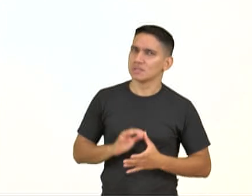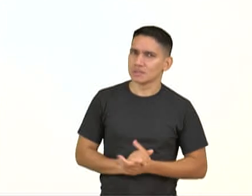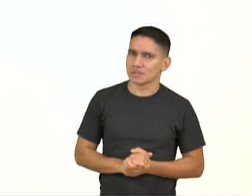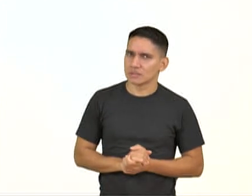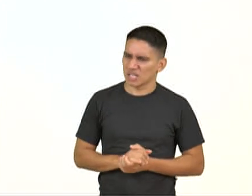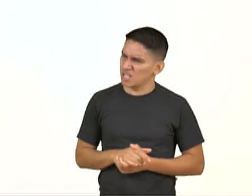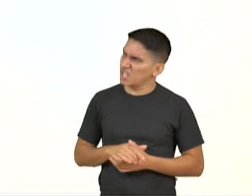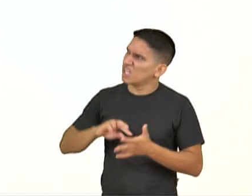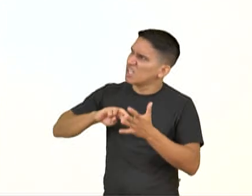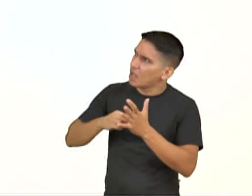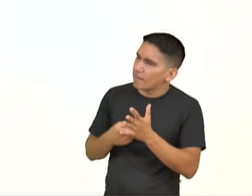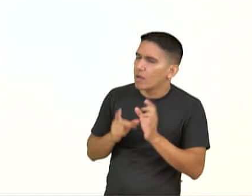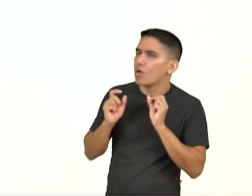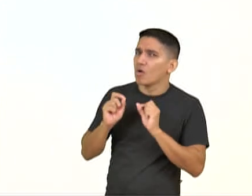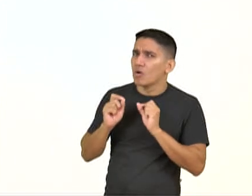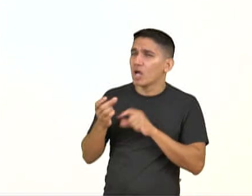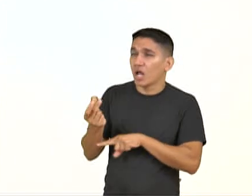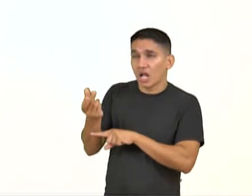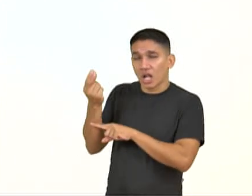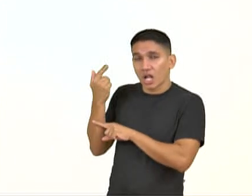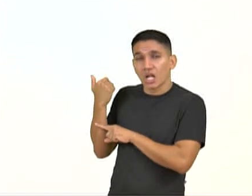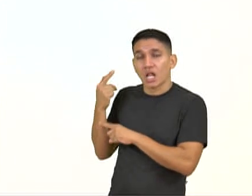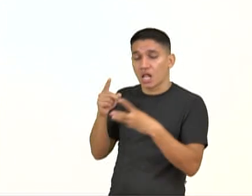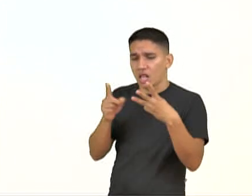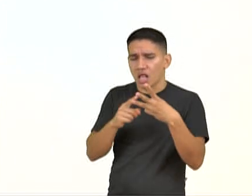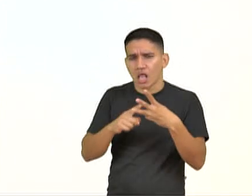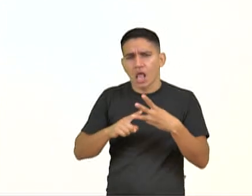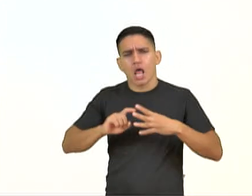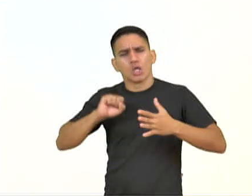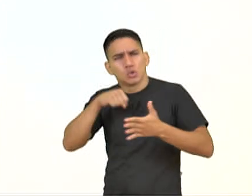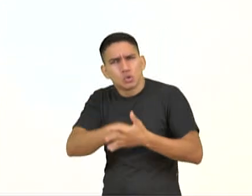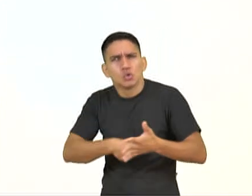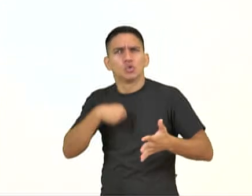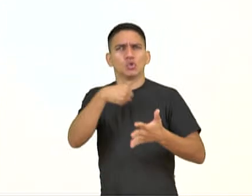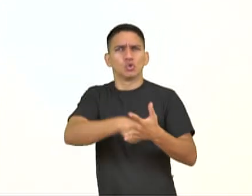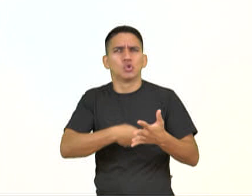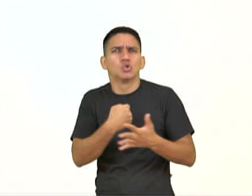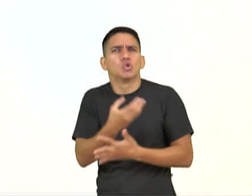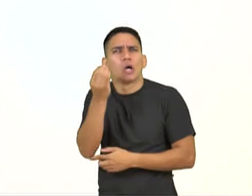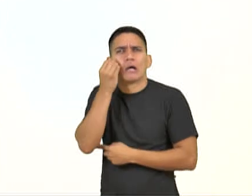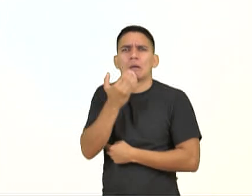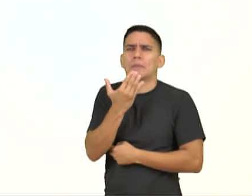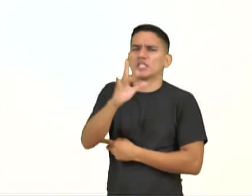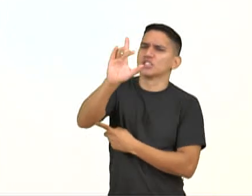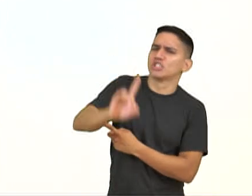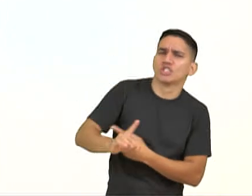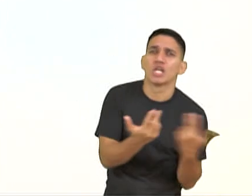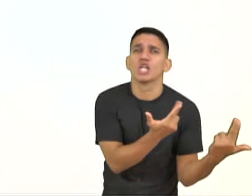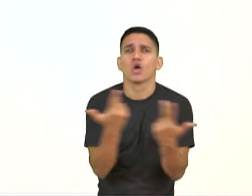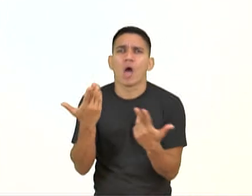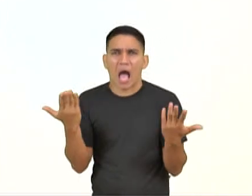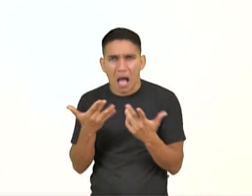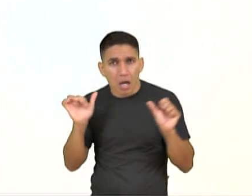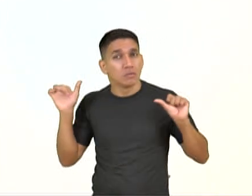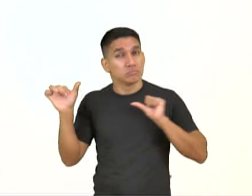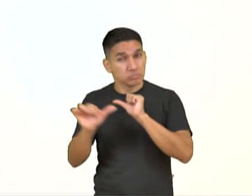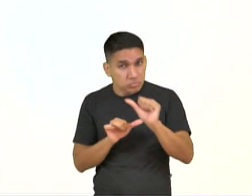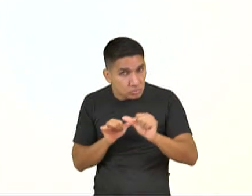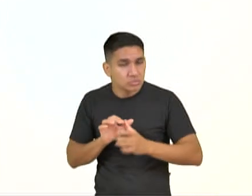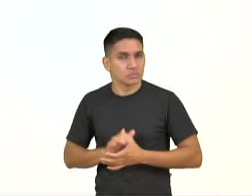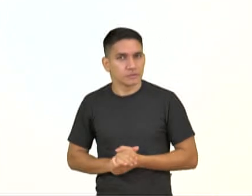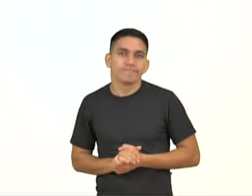dizer que aquela luta do terceiro estado por direitos mais iguais agora vai ser modificada,